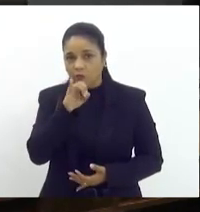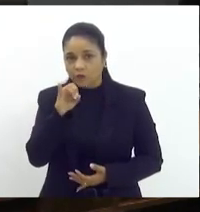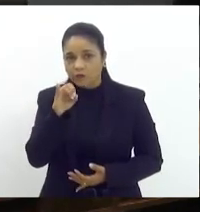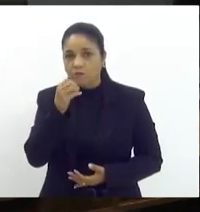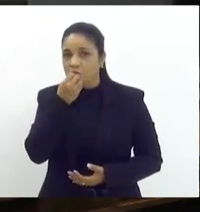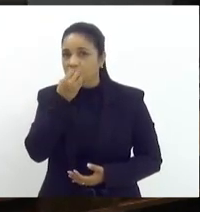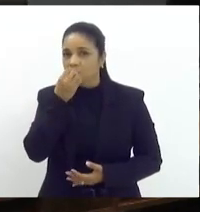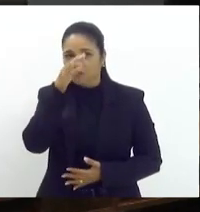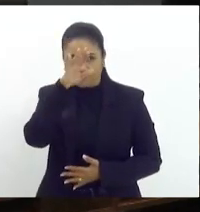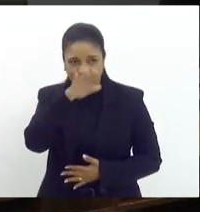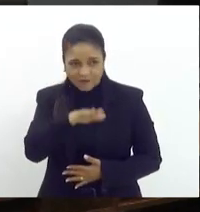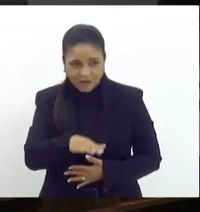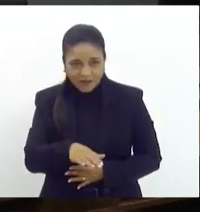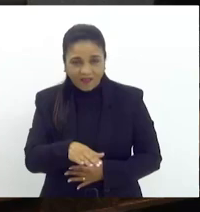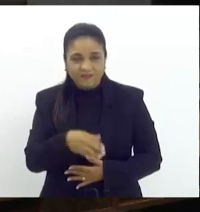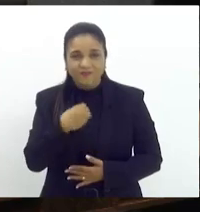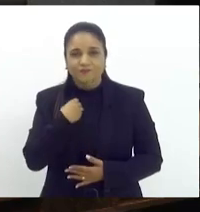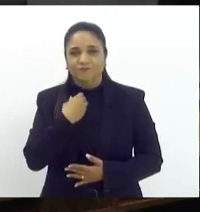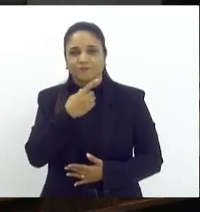Boa tarde presidente